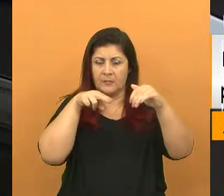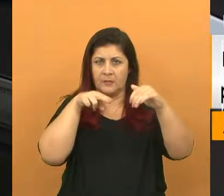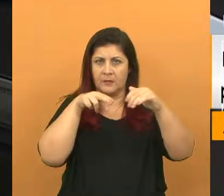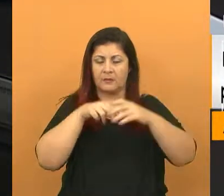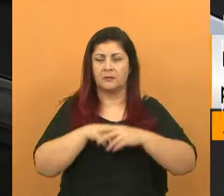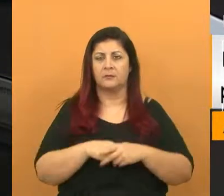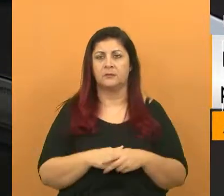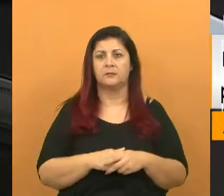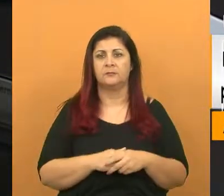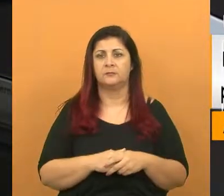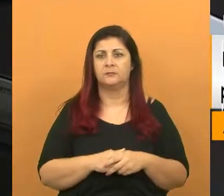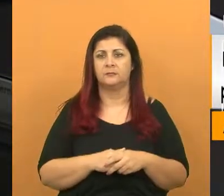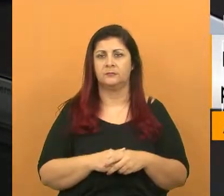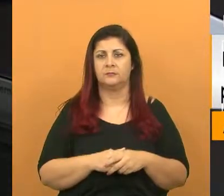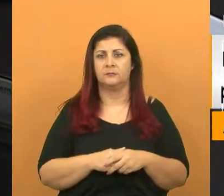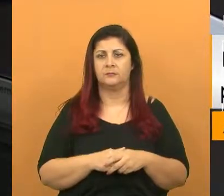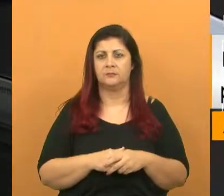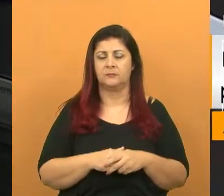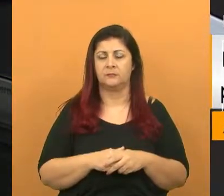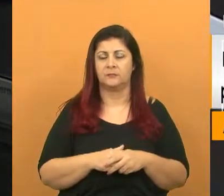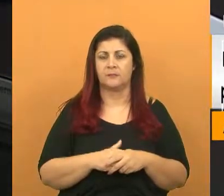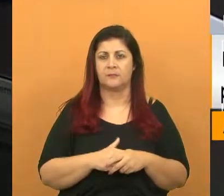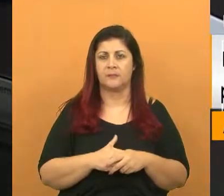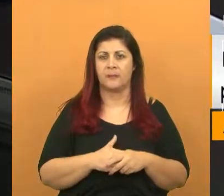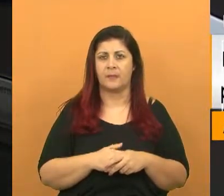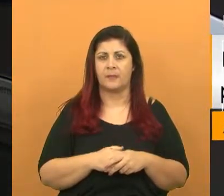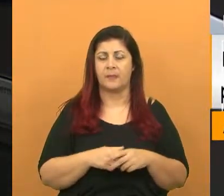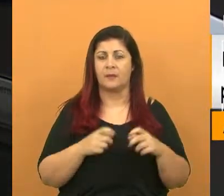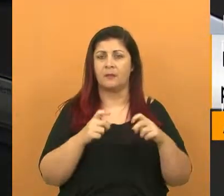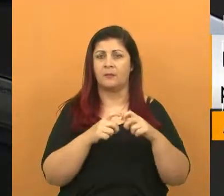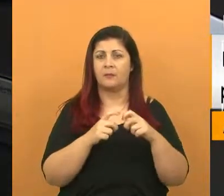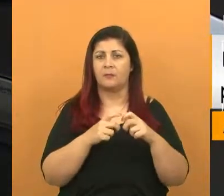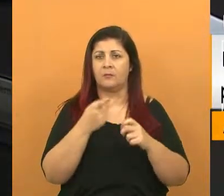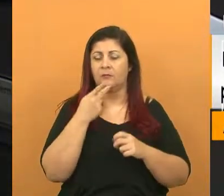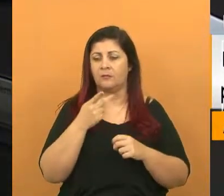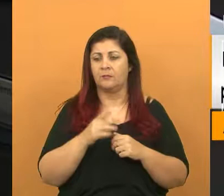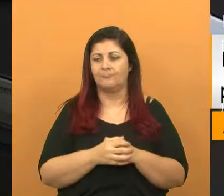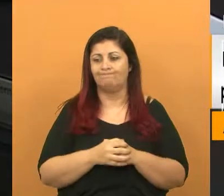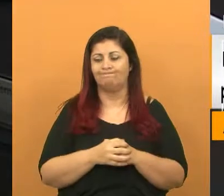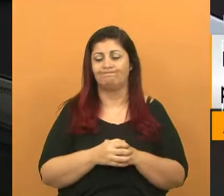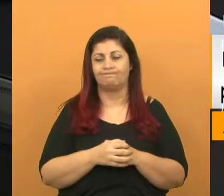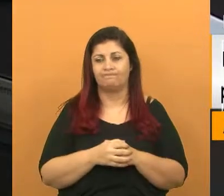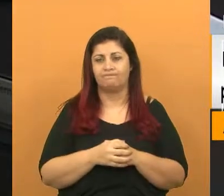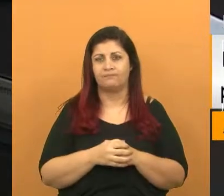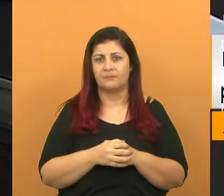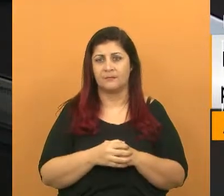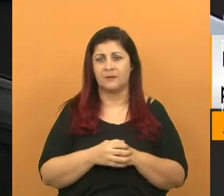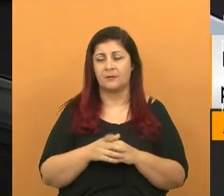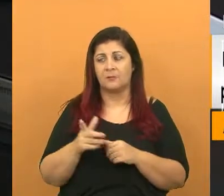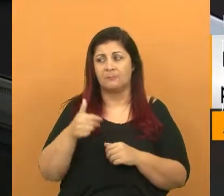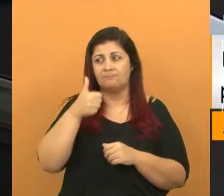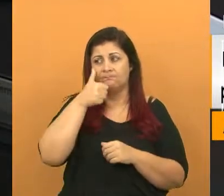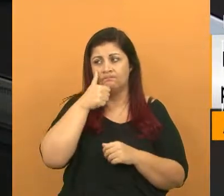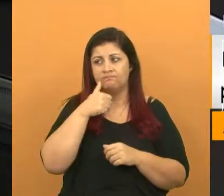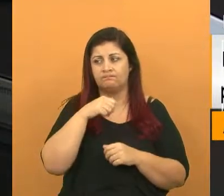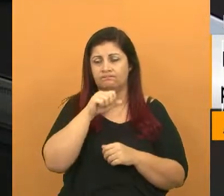magnética na minha mãe, e o médico disse para mim, olha, ela está